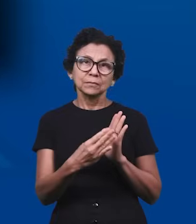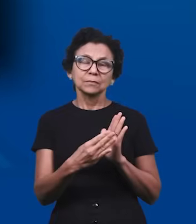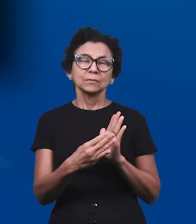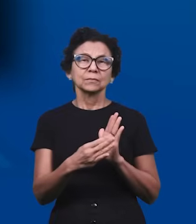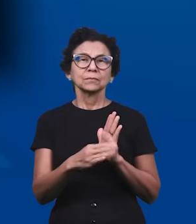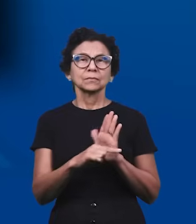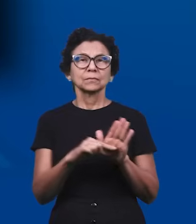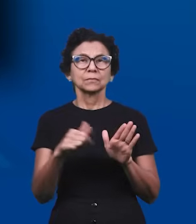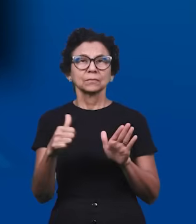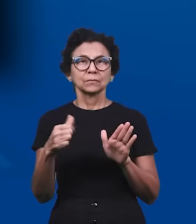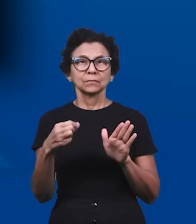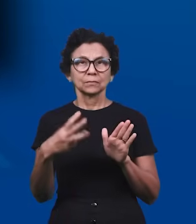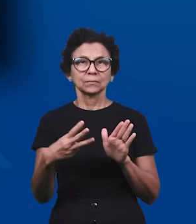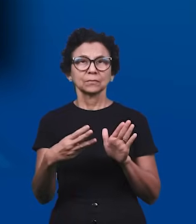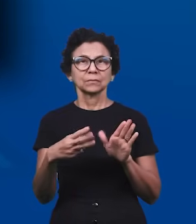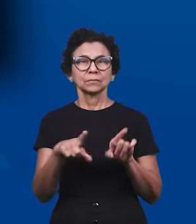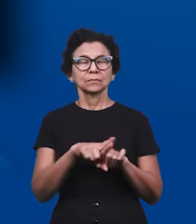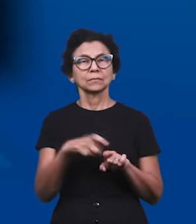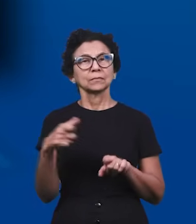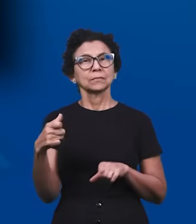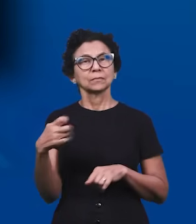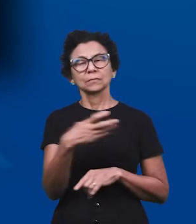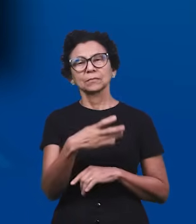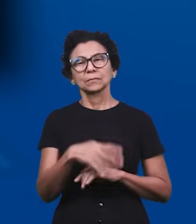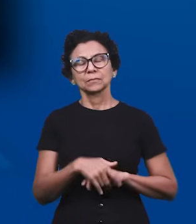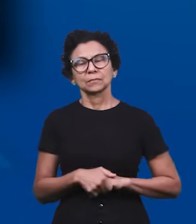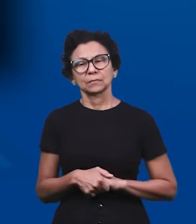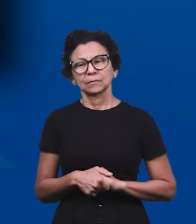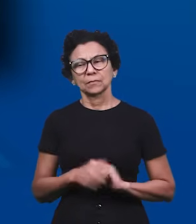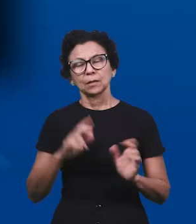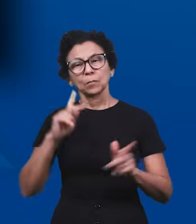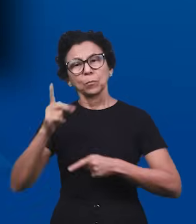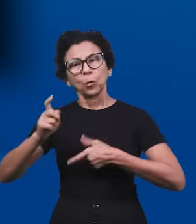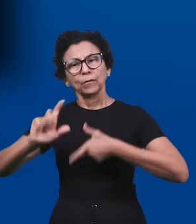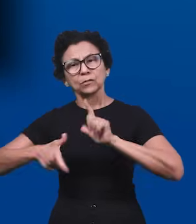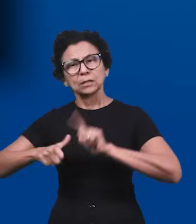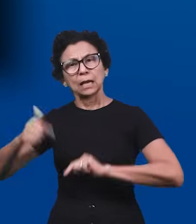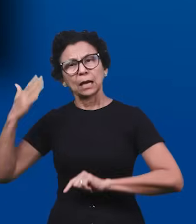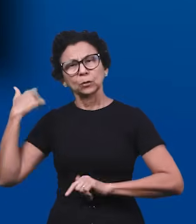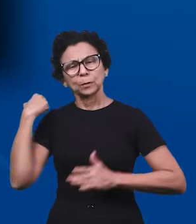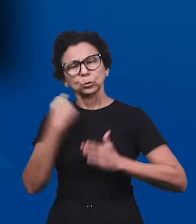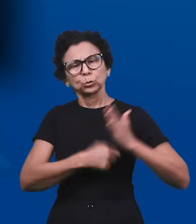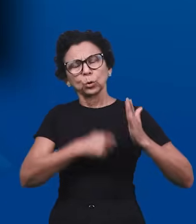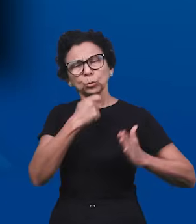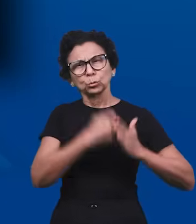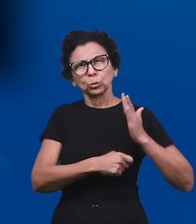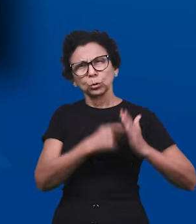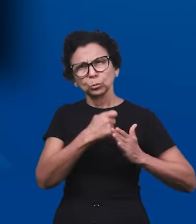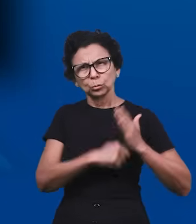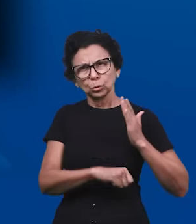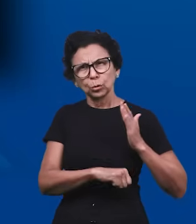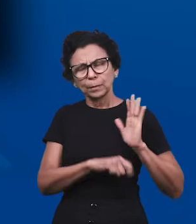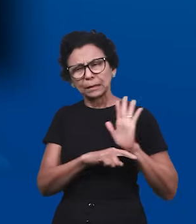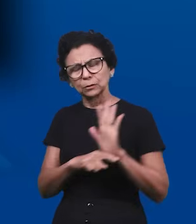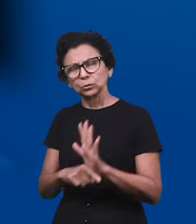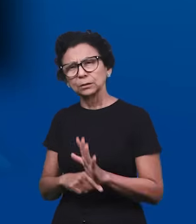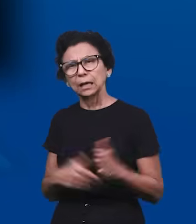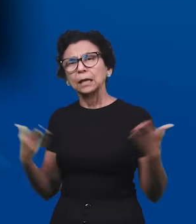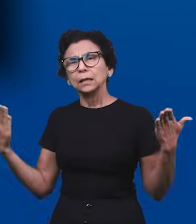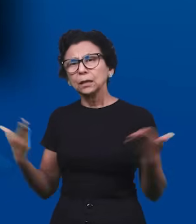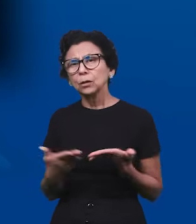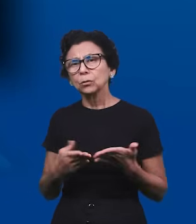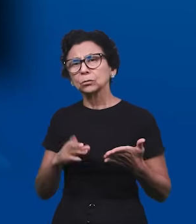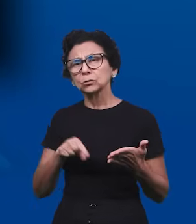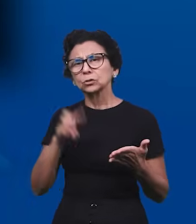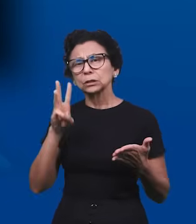versículos 13 e 14 e responda: quem batalhou pelo povo de Israel e batalha por nós para nos tirar deste mundo e